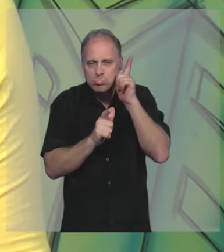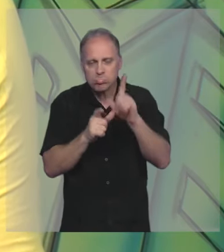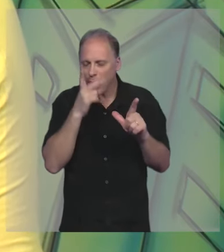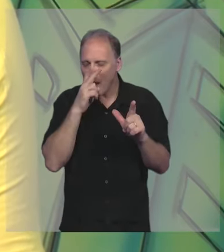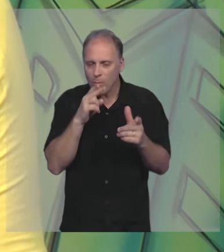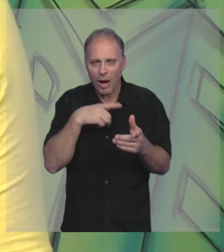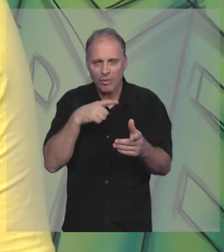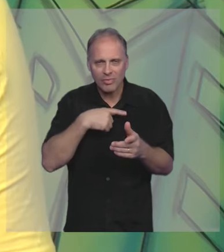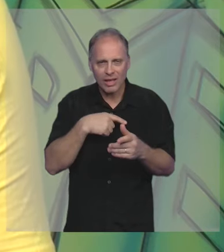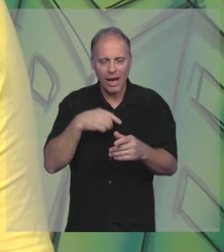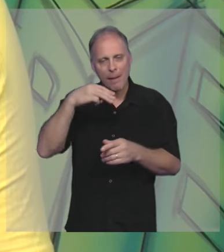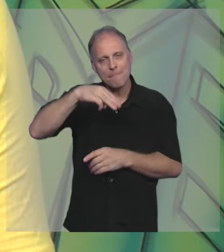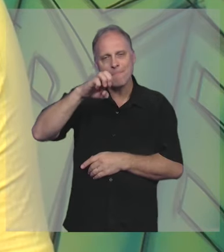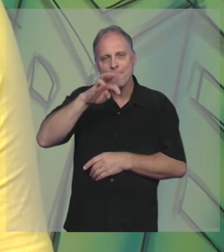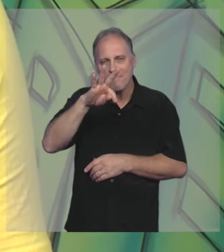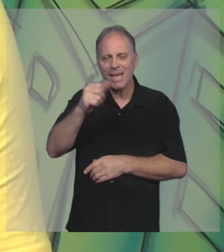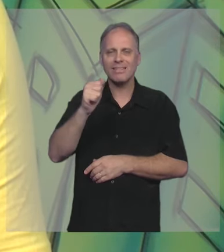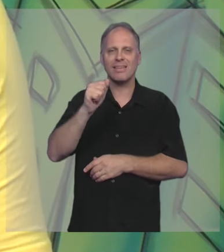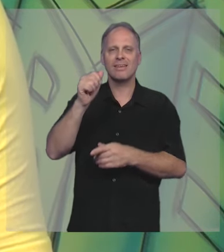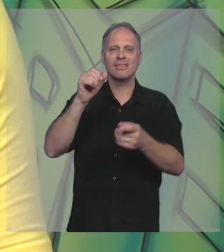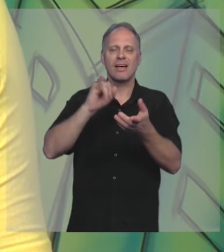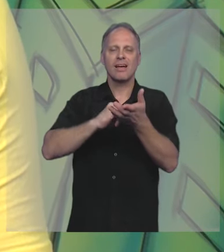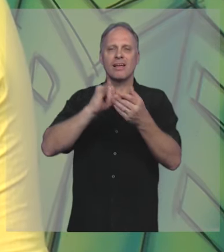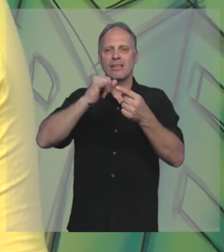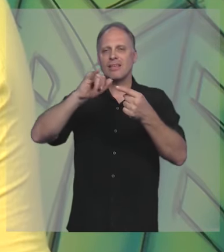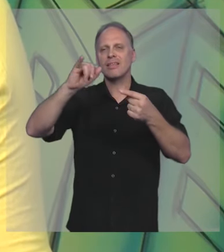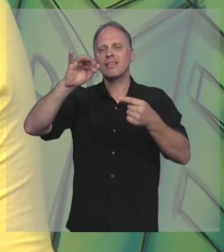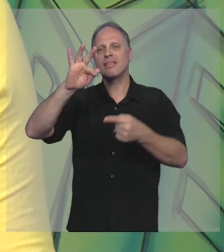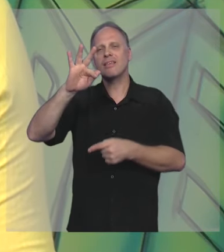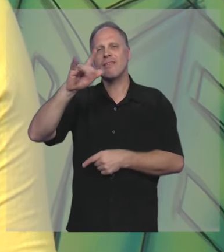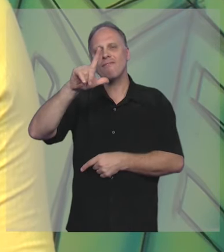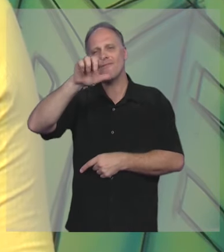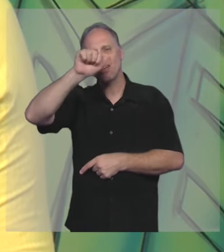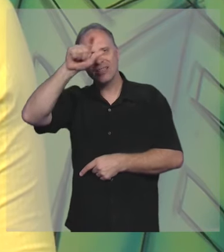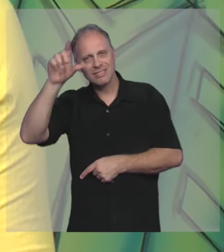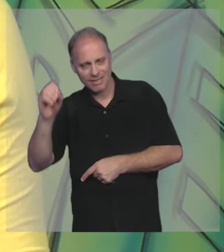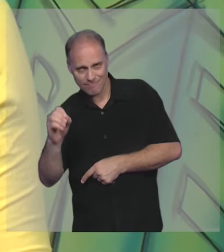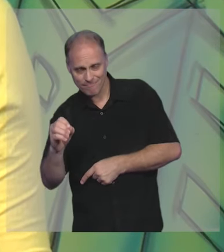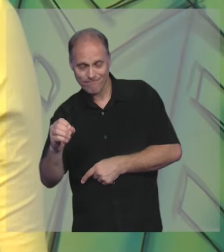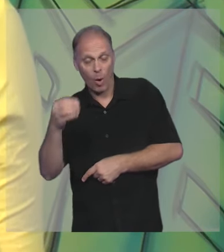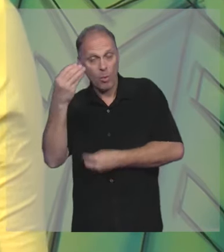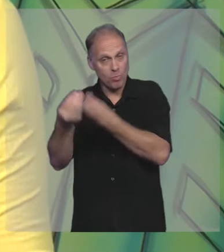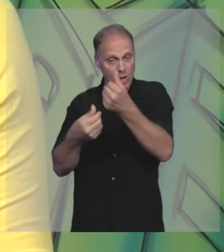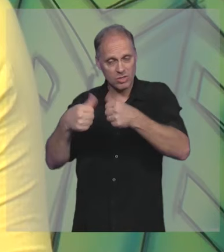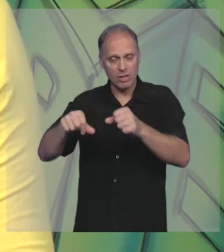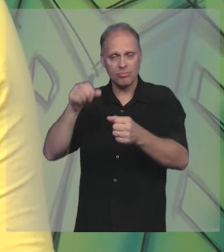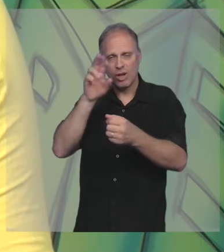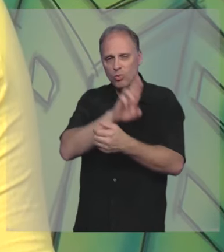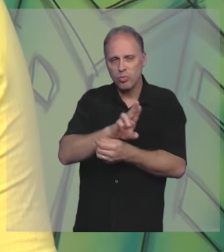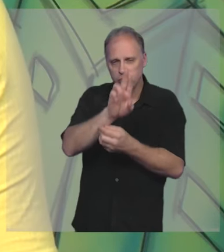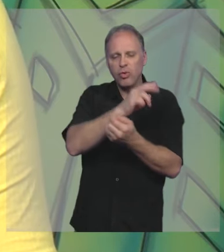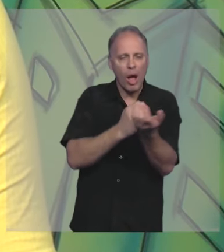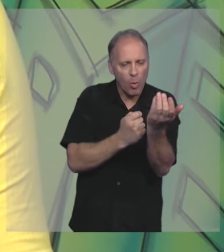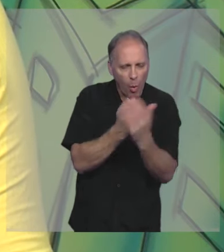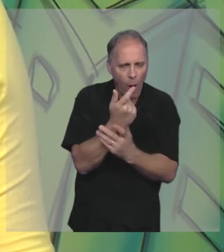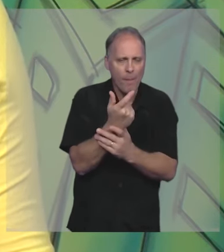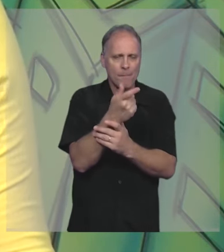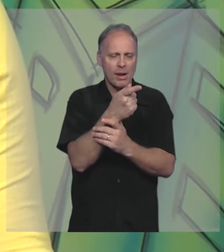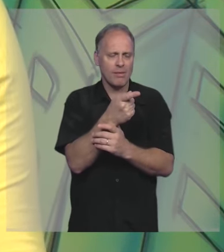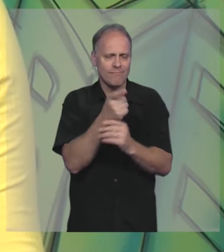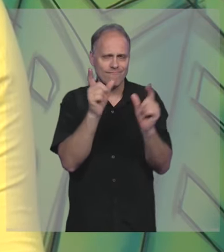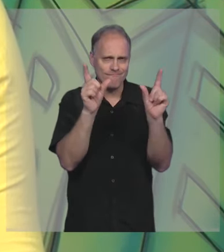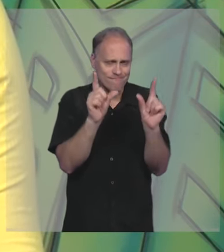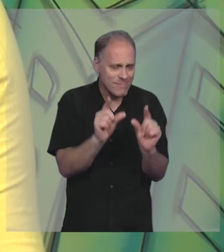conseguindo manter nem sequer a nossa meta de inflação. Como nós estamos com um consumo há algum tempo já reduzido,